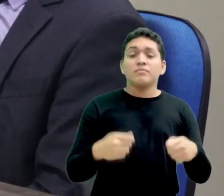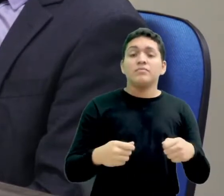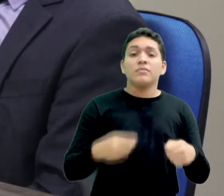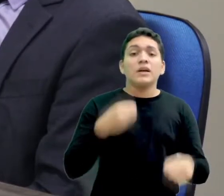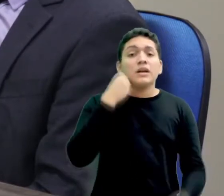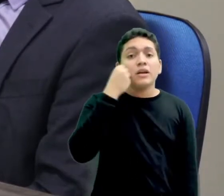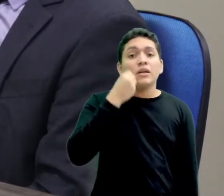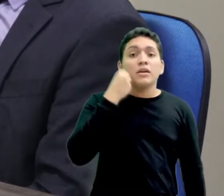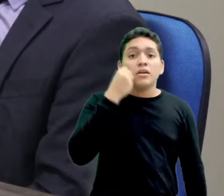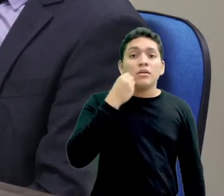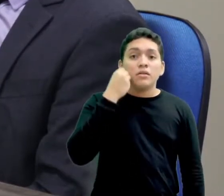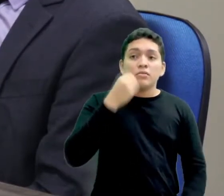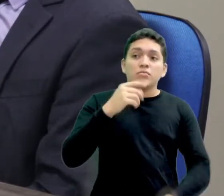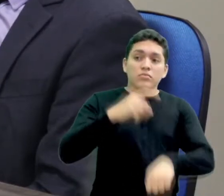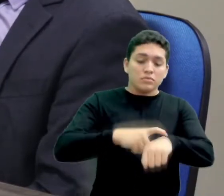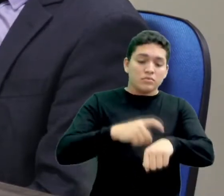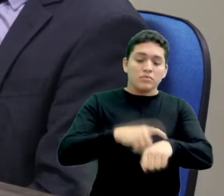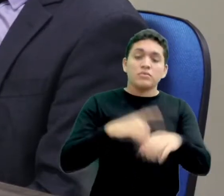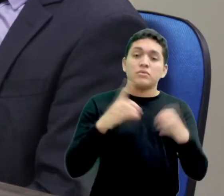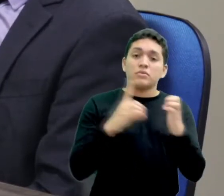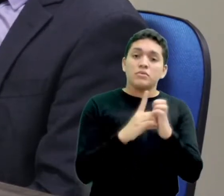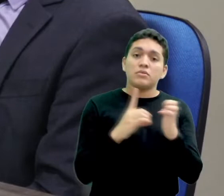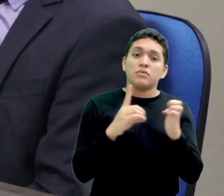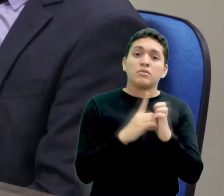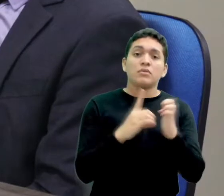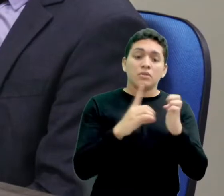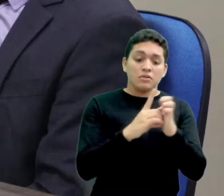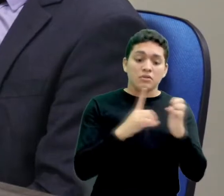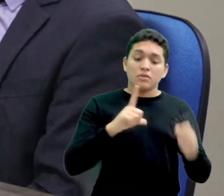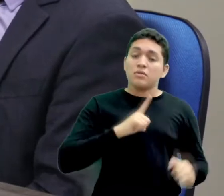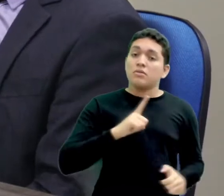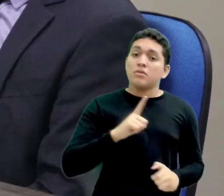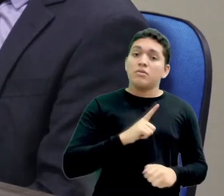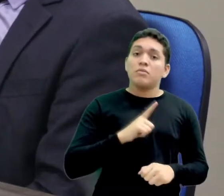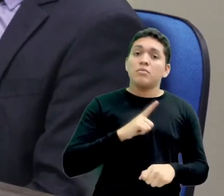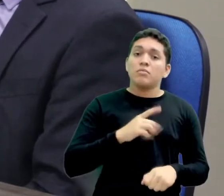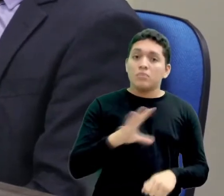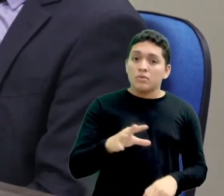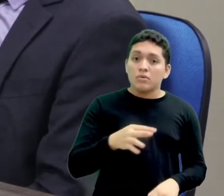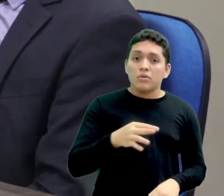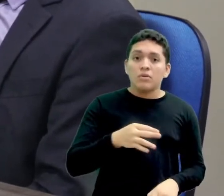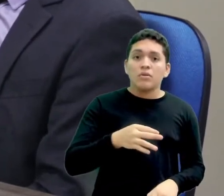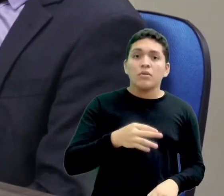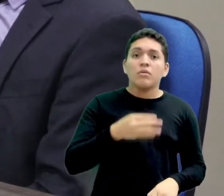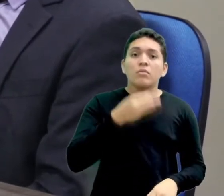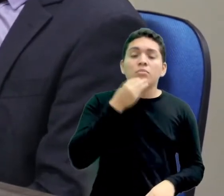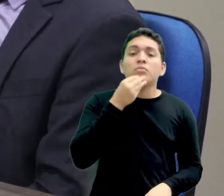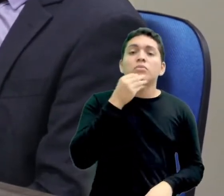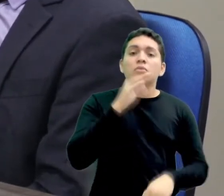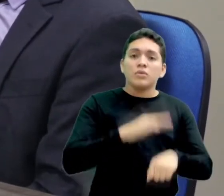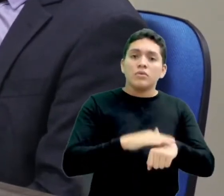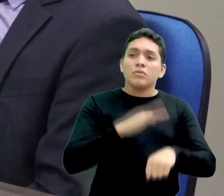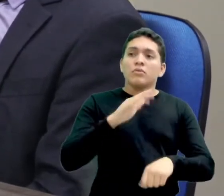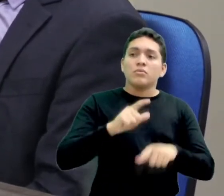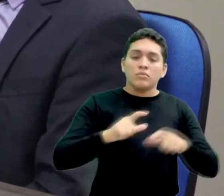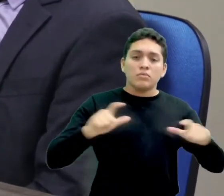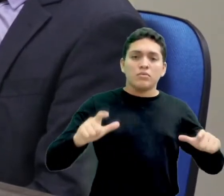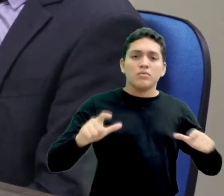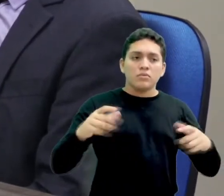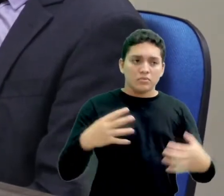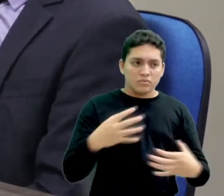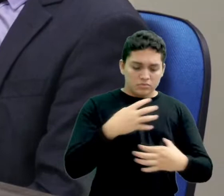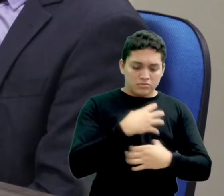aproveitar esse momento da escola bíblica dominical, onde temos uma oportunidade maior de mostrar que exatamente esse